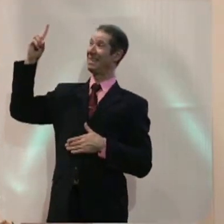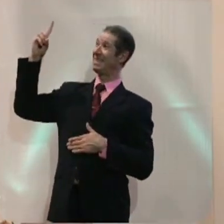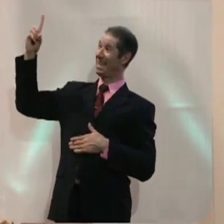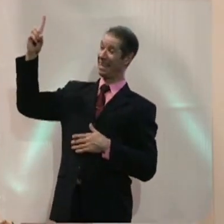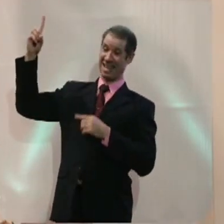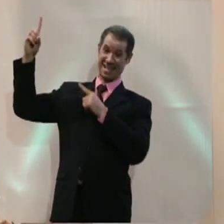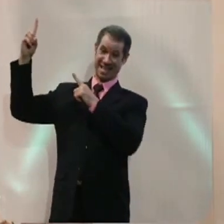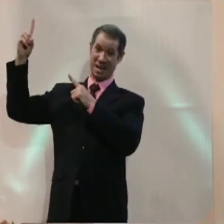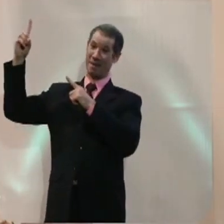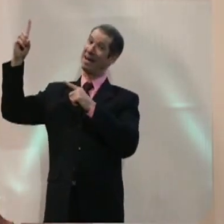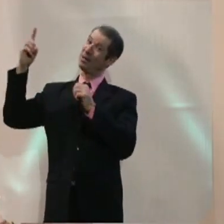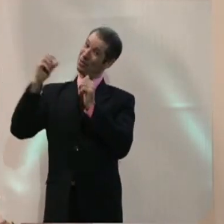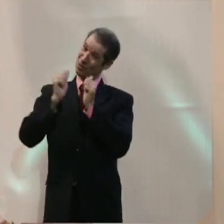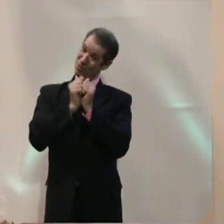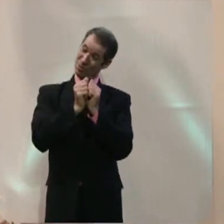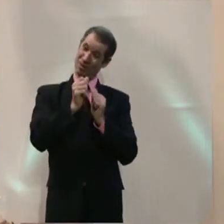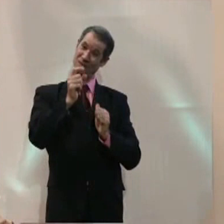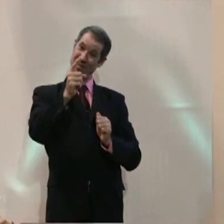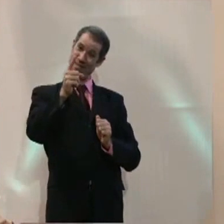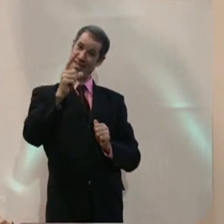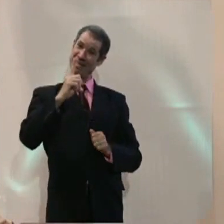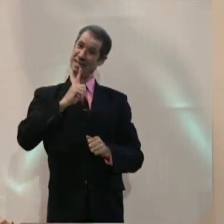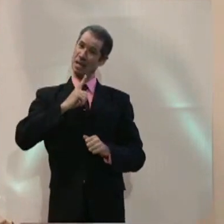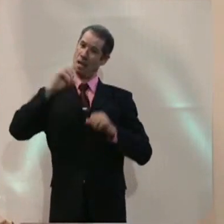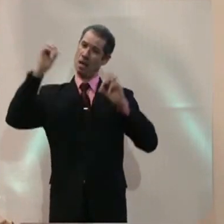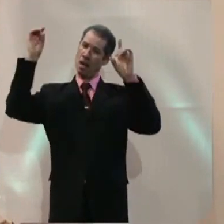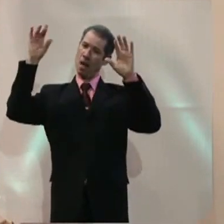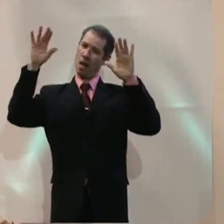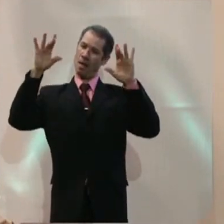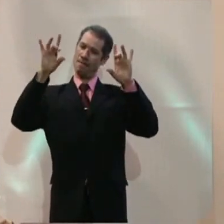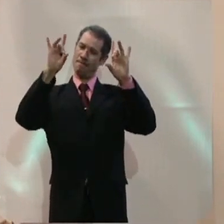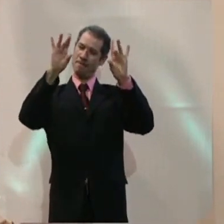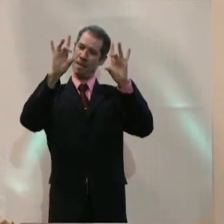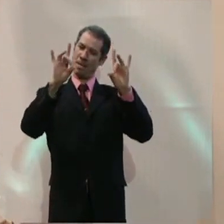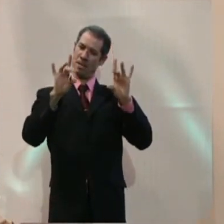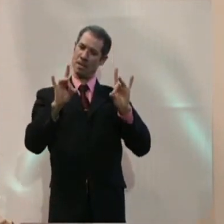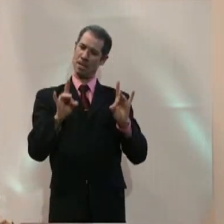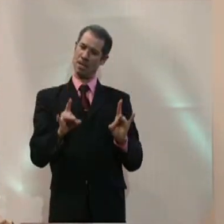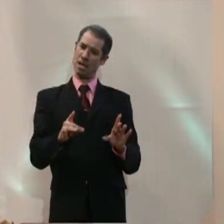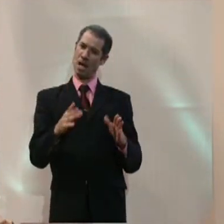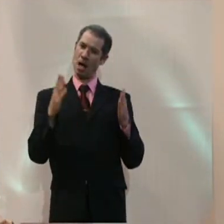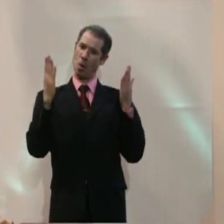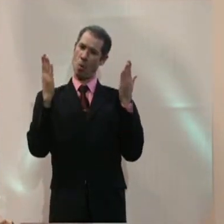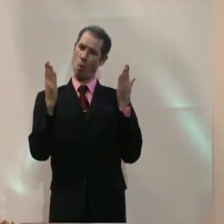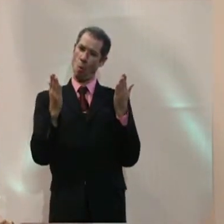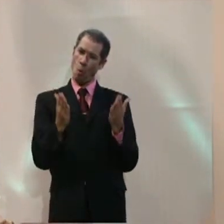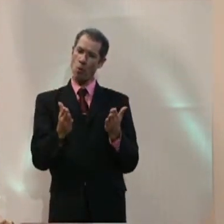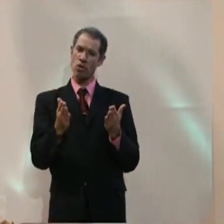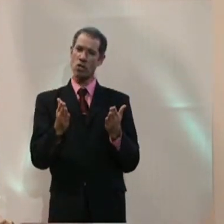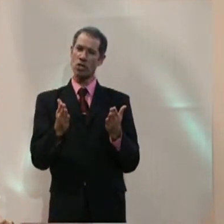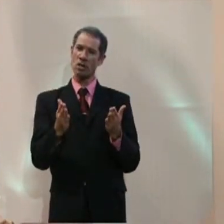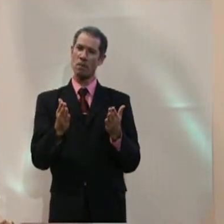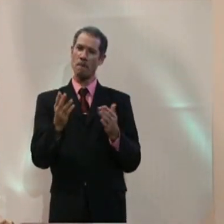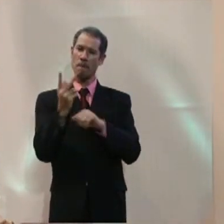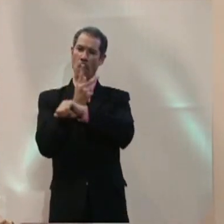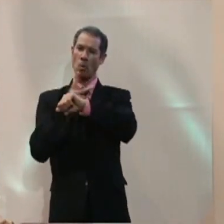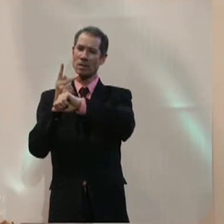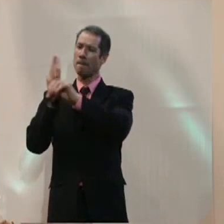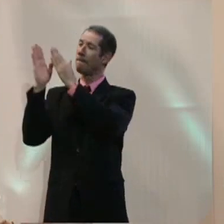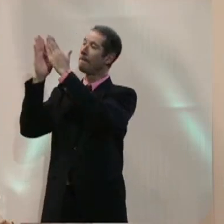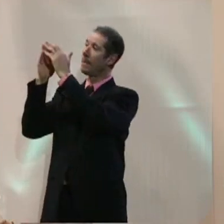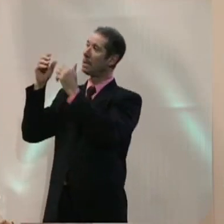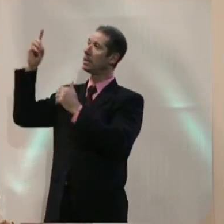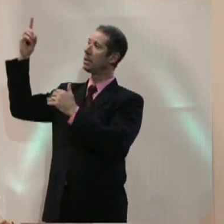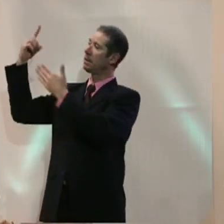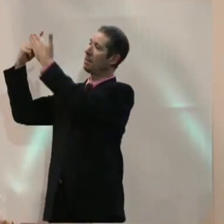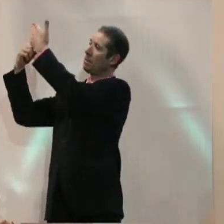você. Ele tem uma bênção especial para hoje. Busque essa bênção hoje. E peça para Deus